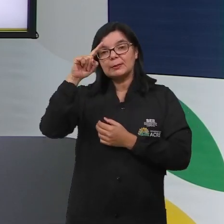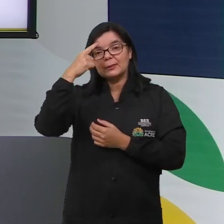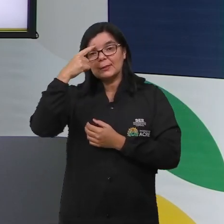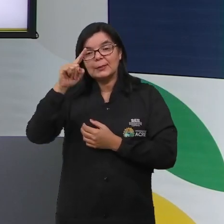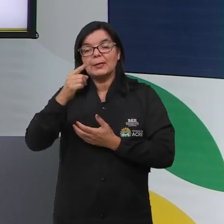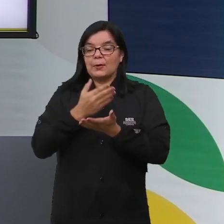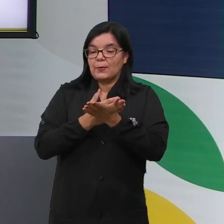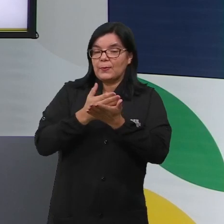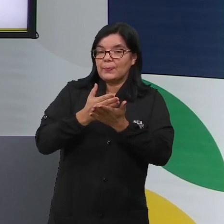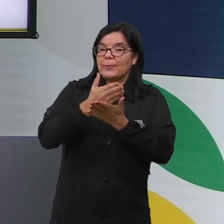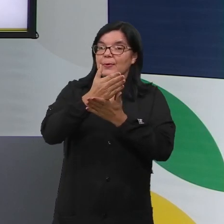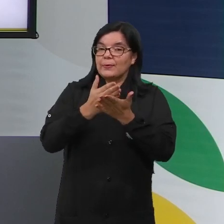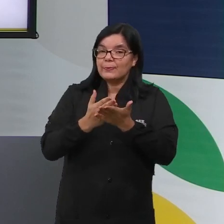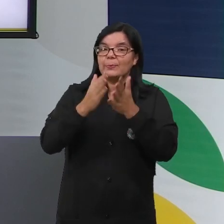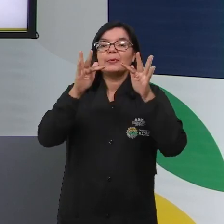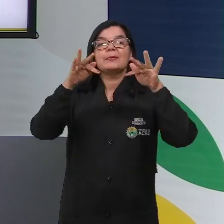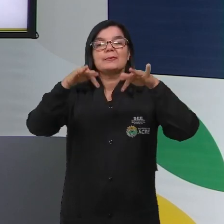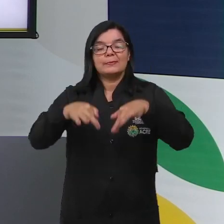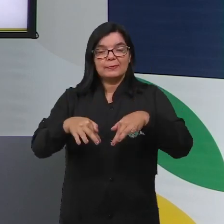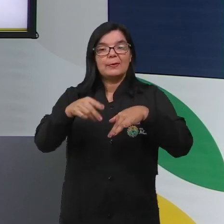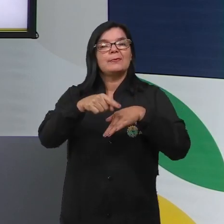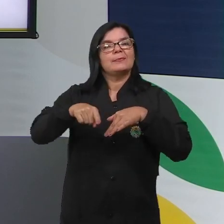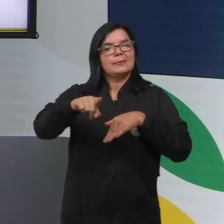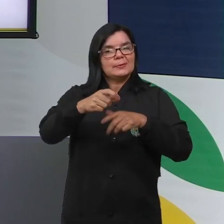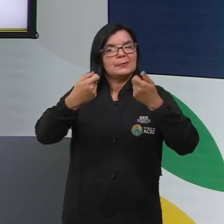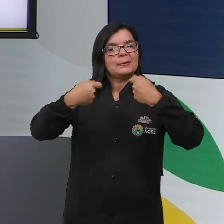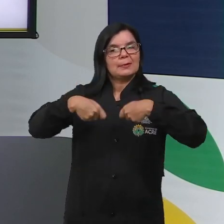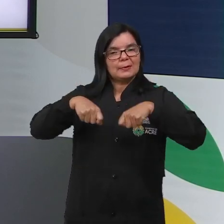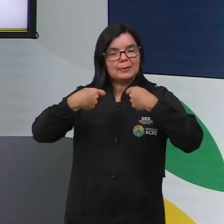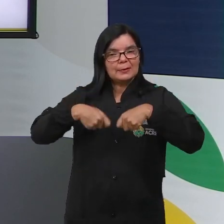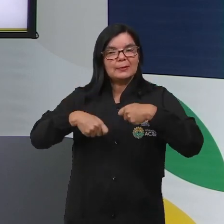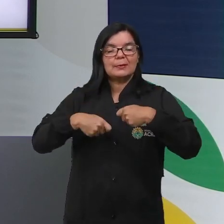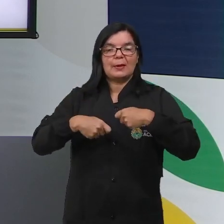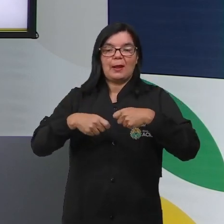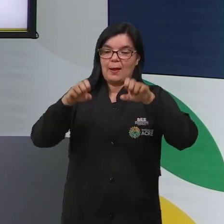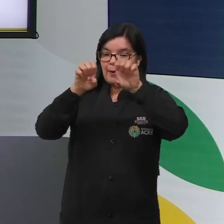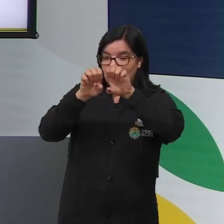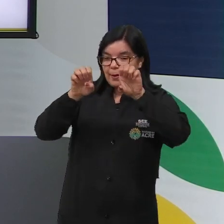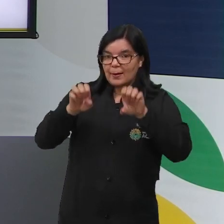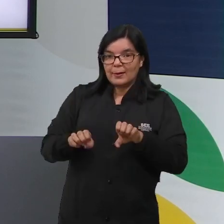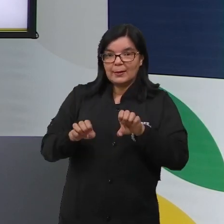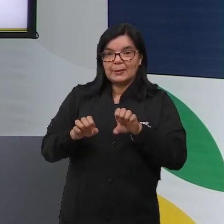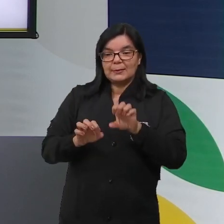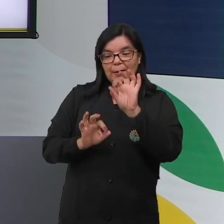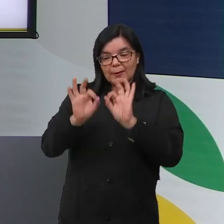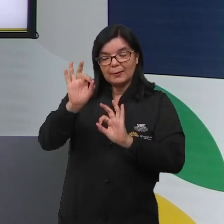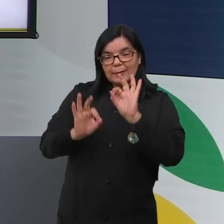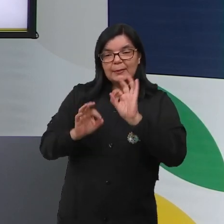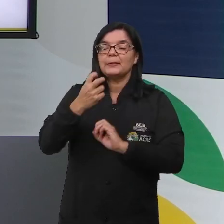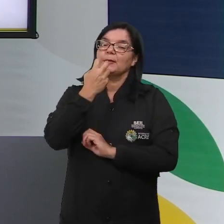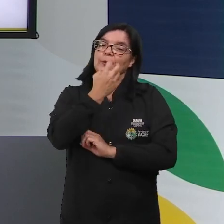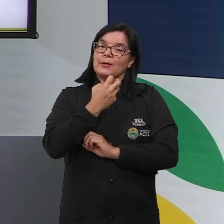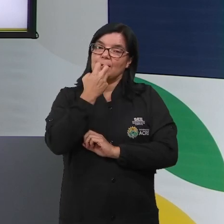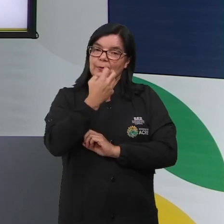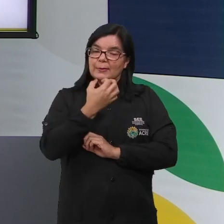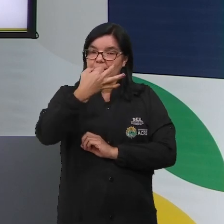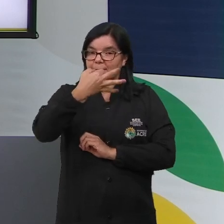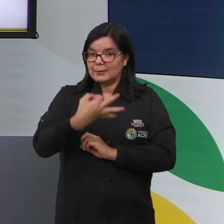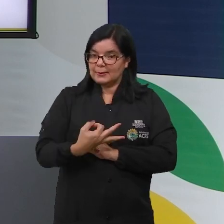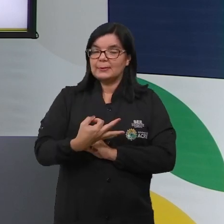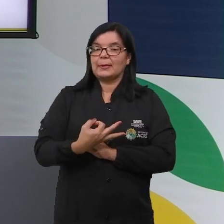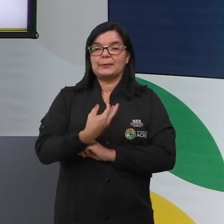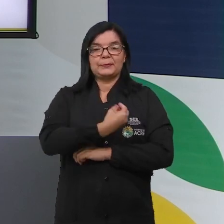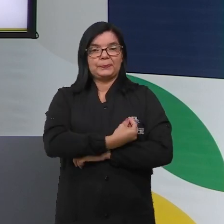com começo, meio e fim. Você precisa estruturar sua produção oral que se adeque aí a